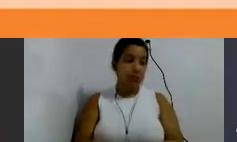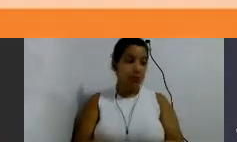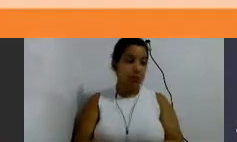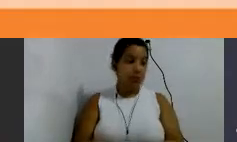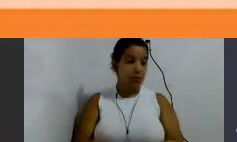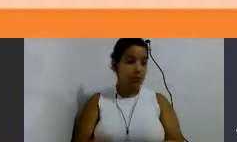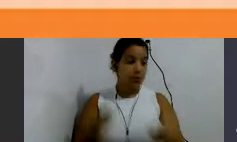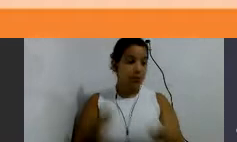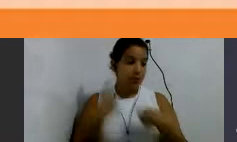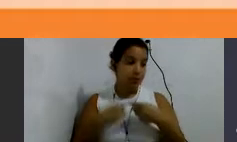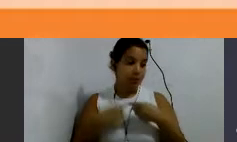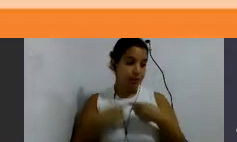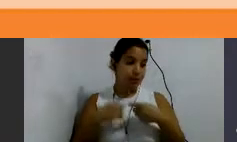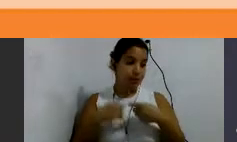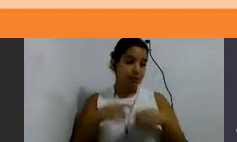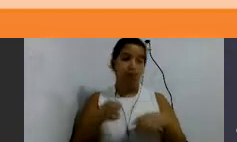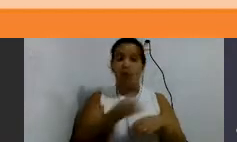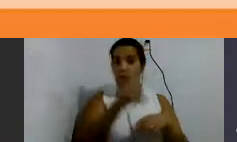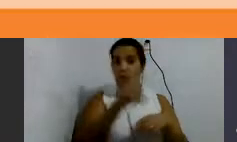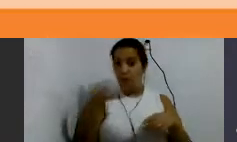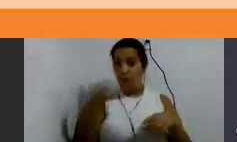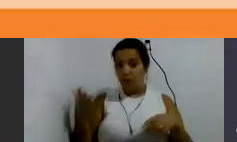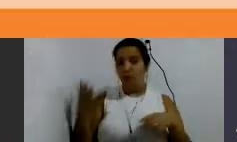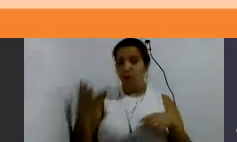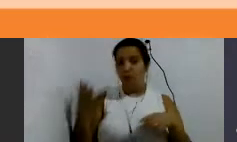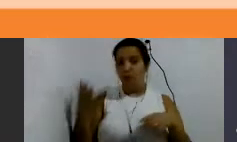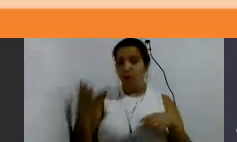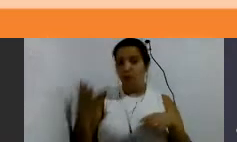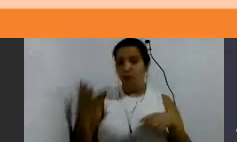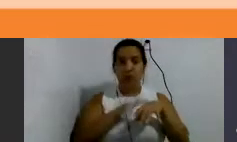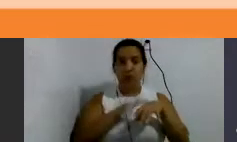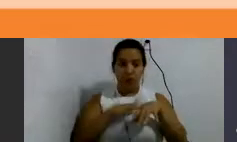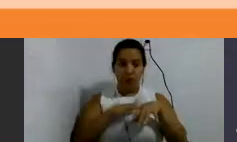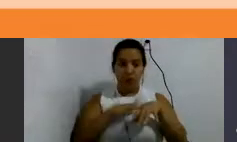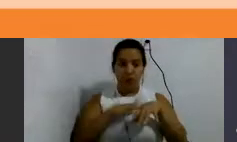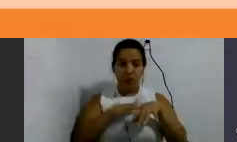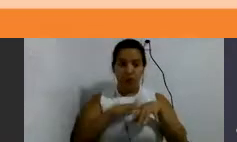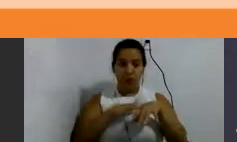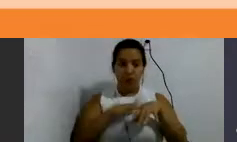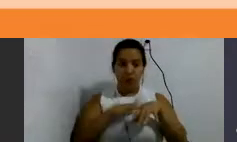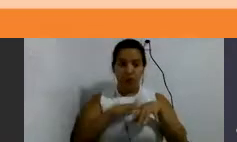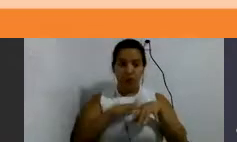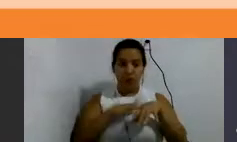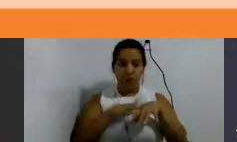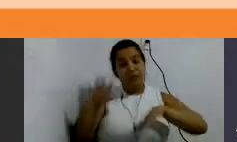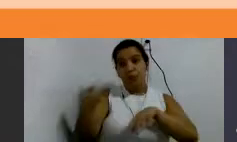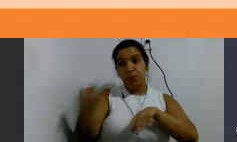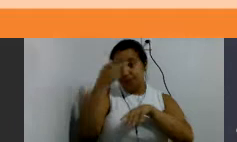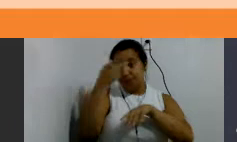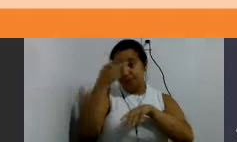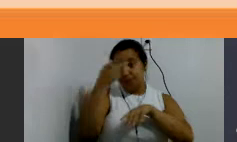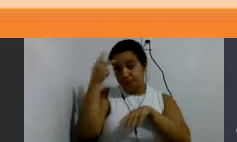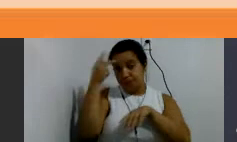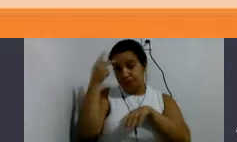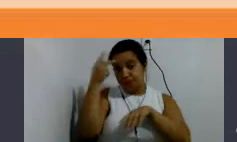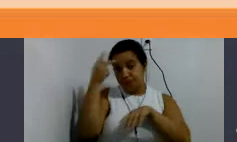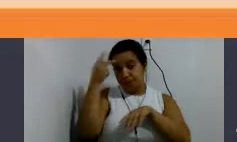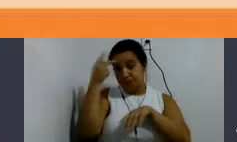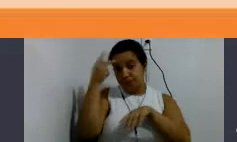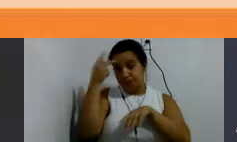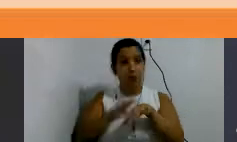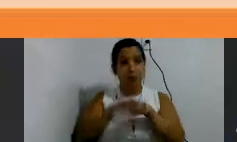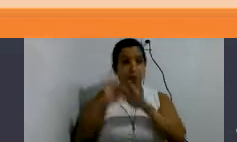porque depende da carga parasitária. Então, às vezes, ele vai inocular em outro indivíduo, às vezes ele pode perder a carga parasitária toda, e aí ele